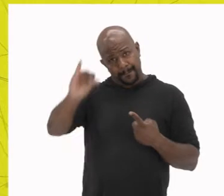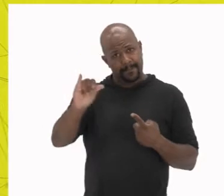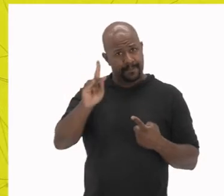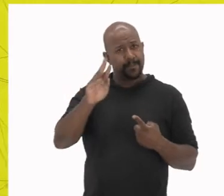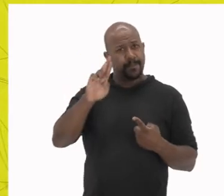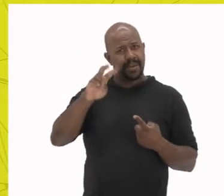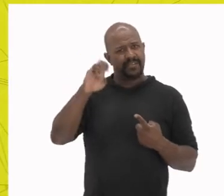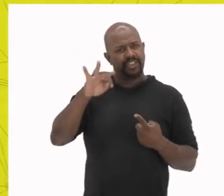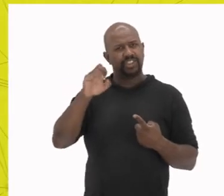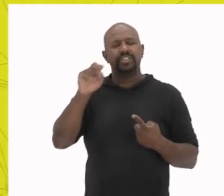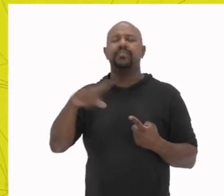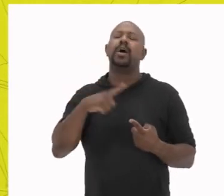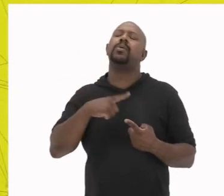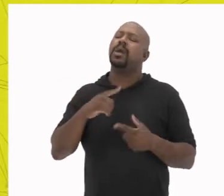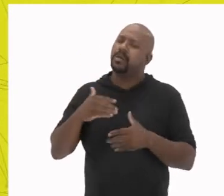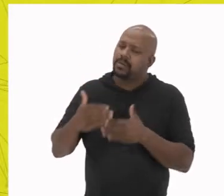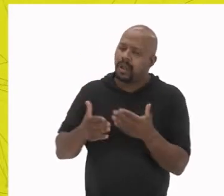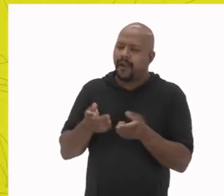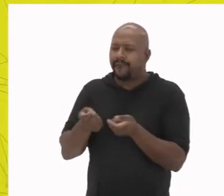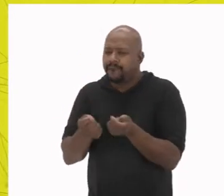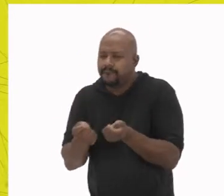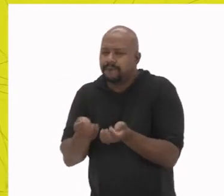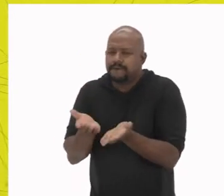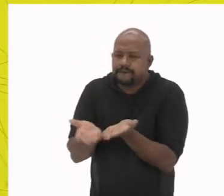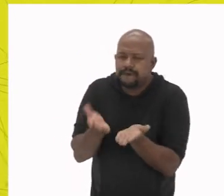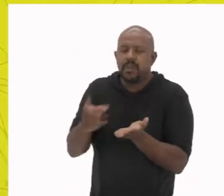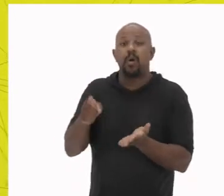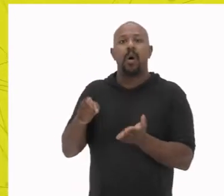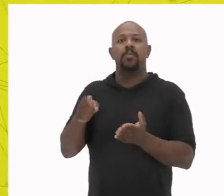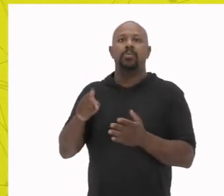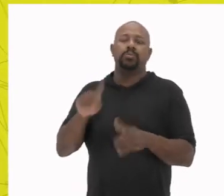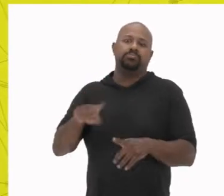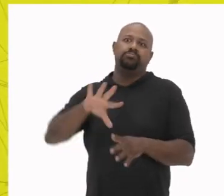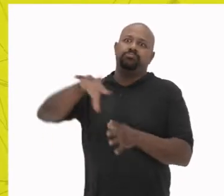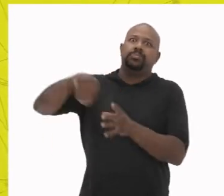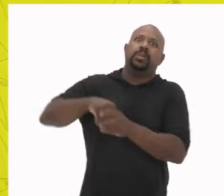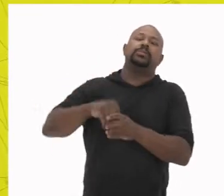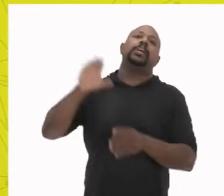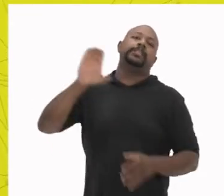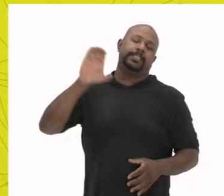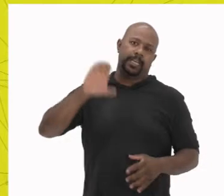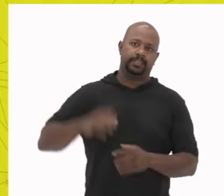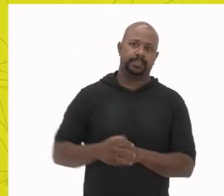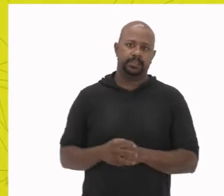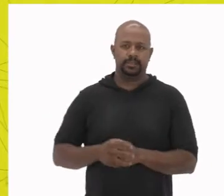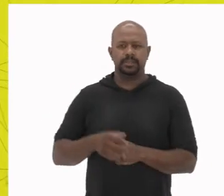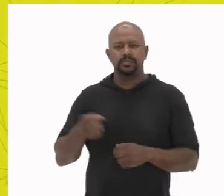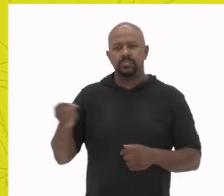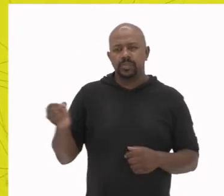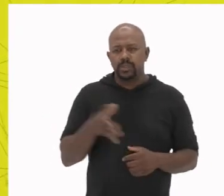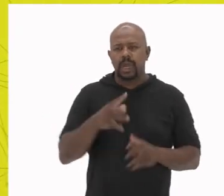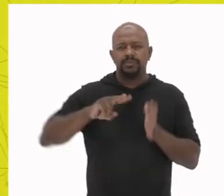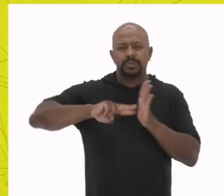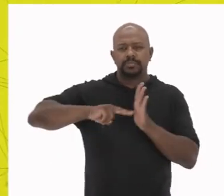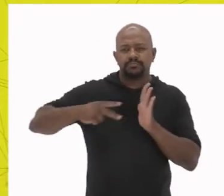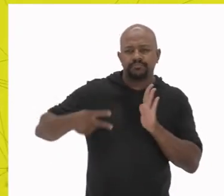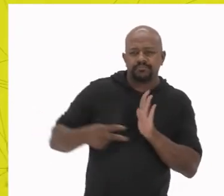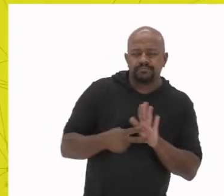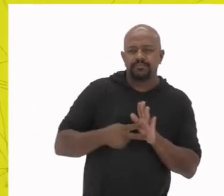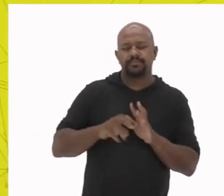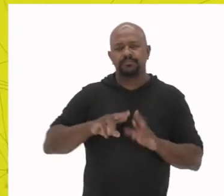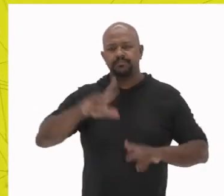A conservação preventiva é o desenvolvimento da conservação como disciplina científica. Ela traz